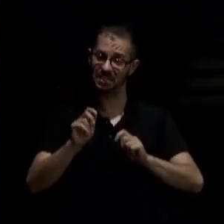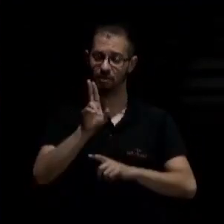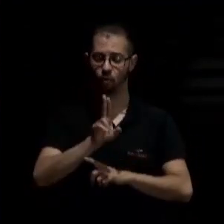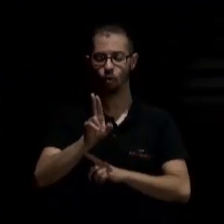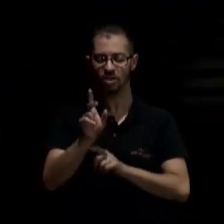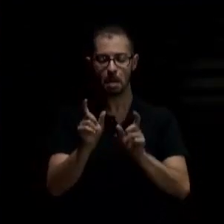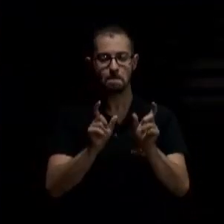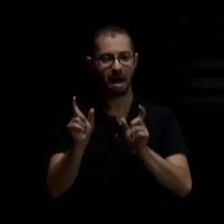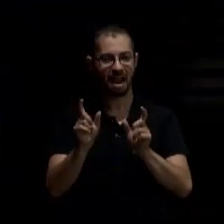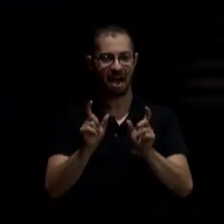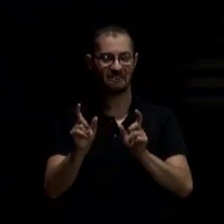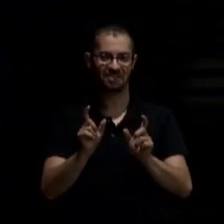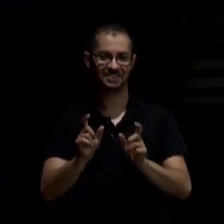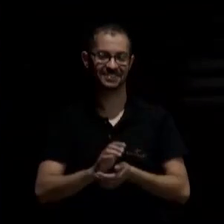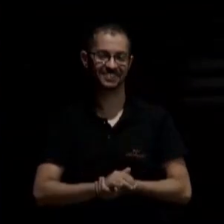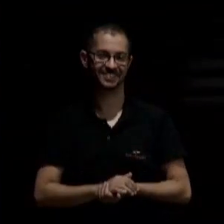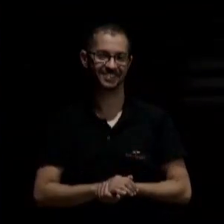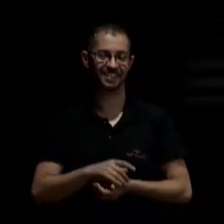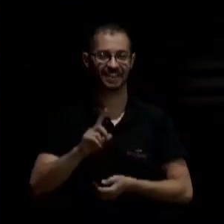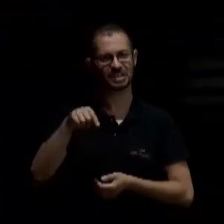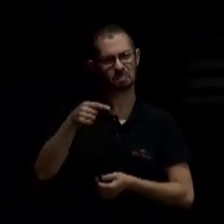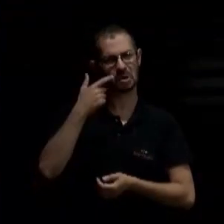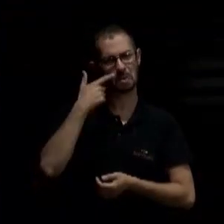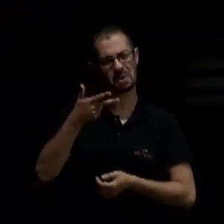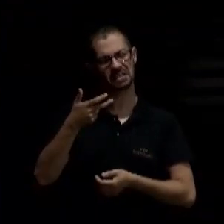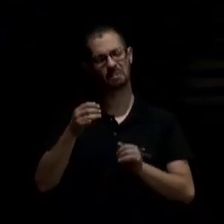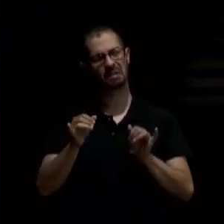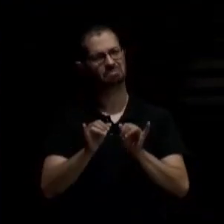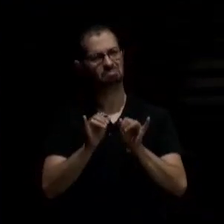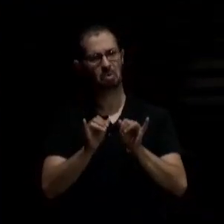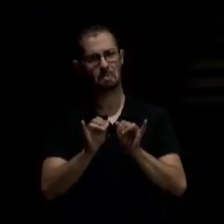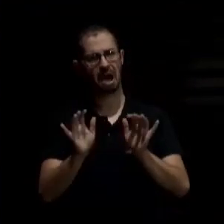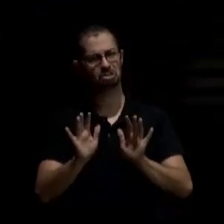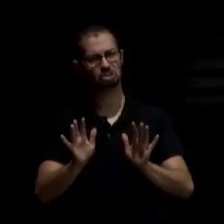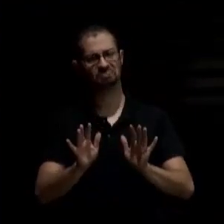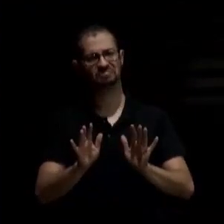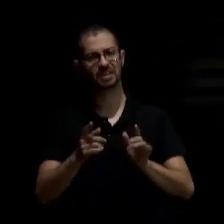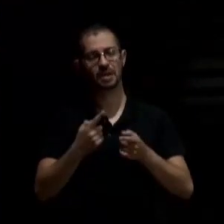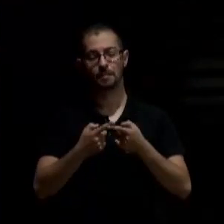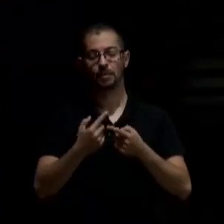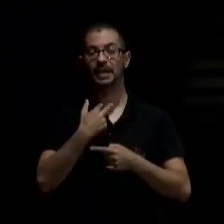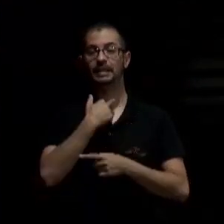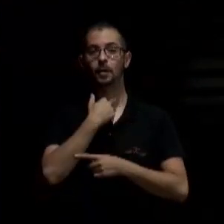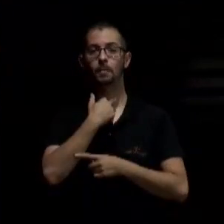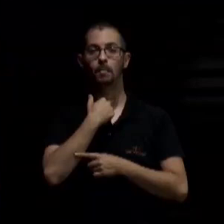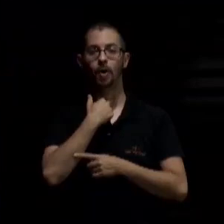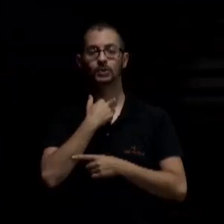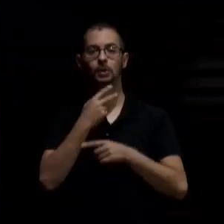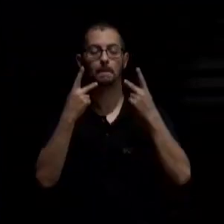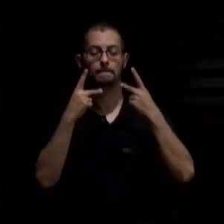palavras. Aí depois eu percebi que é uma bobagem. Porque não posso pregar sem